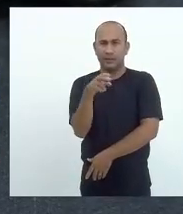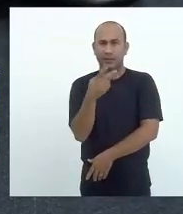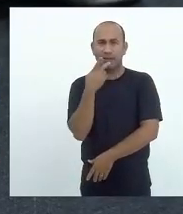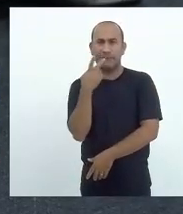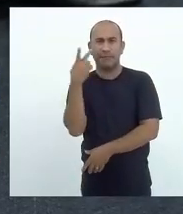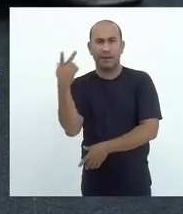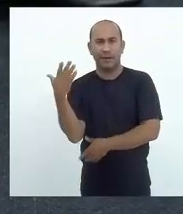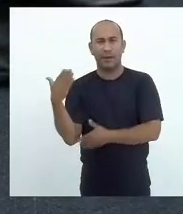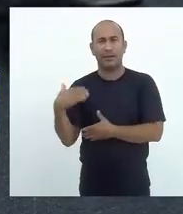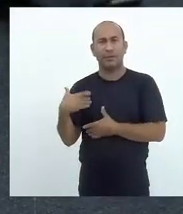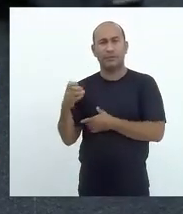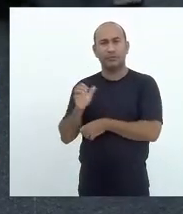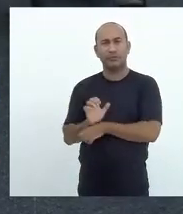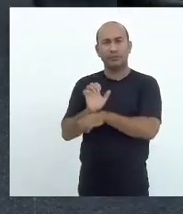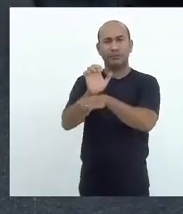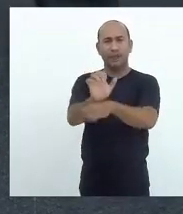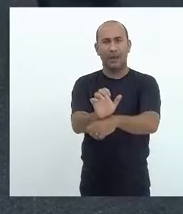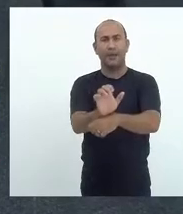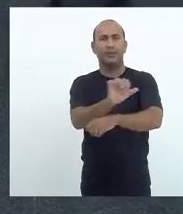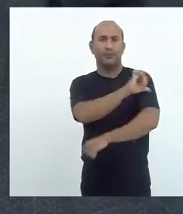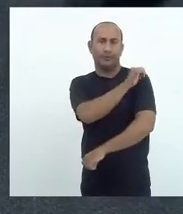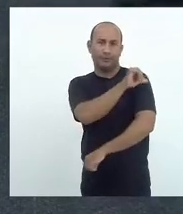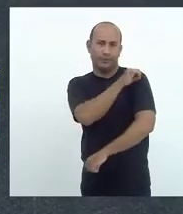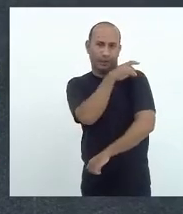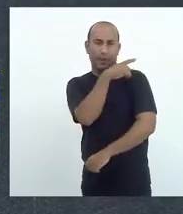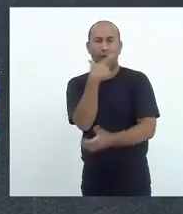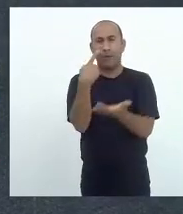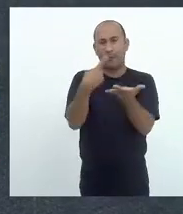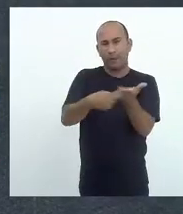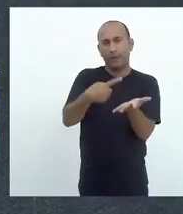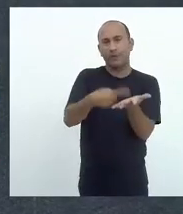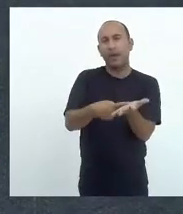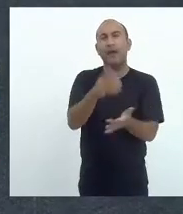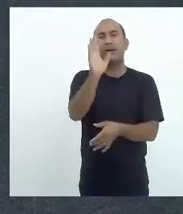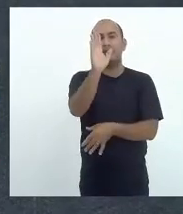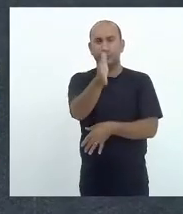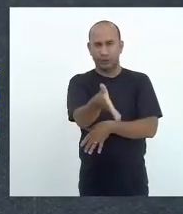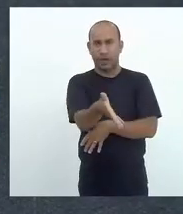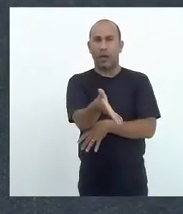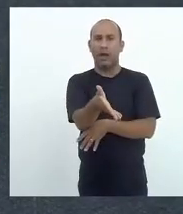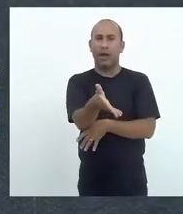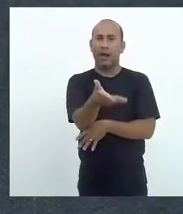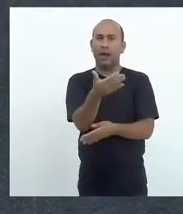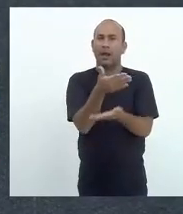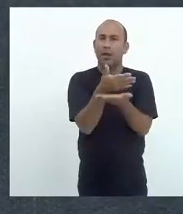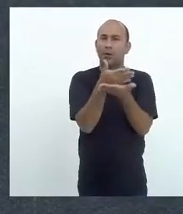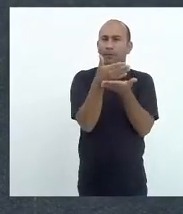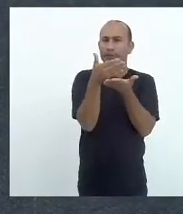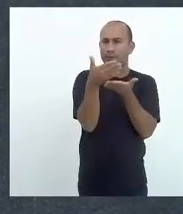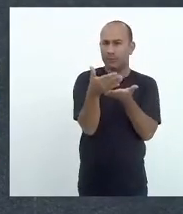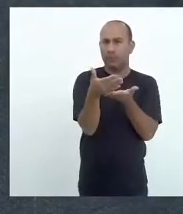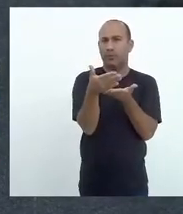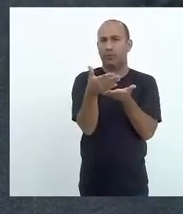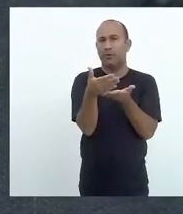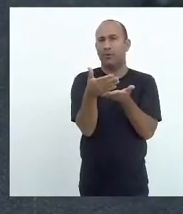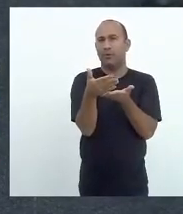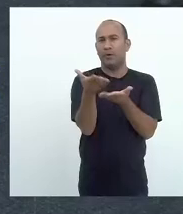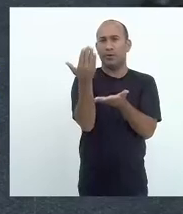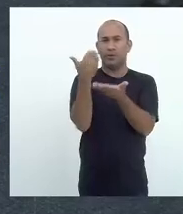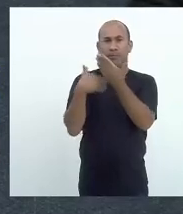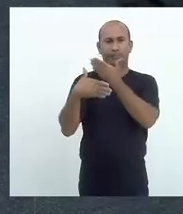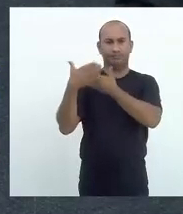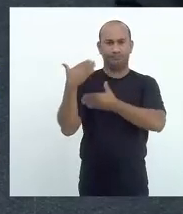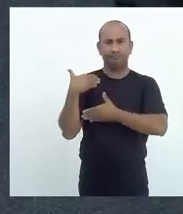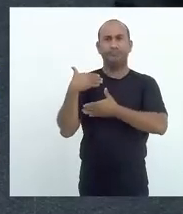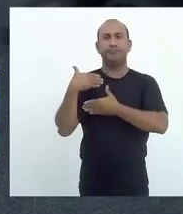uma agenda que já foi uma modalidade que já foi, que se iniciou exatamente na maternidade